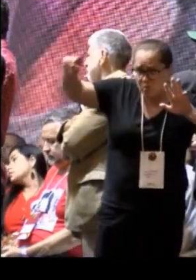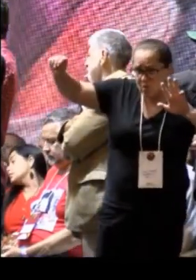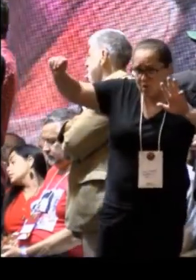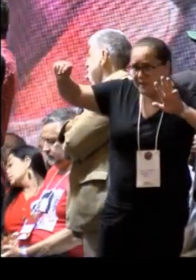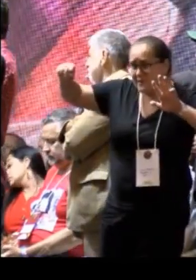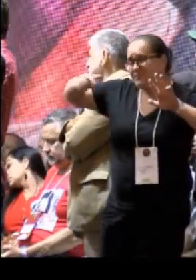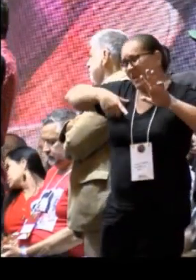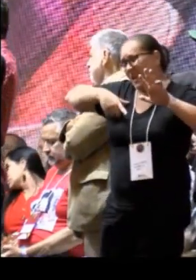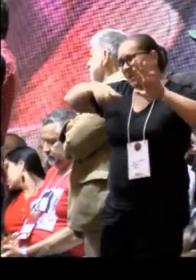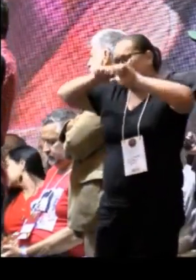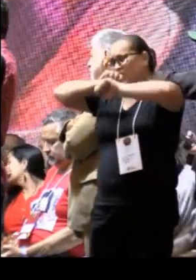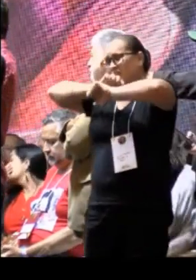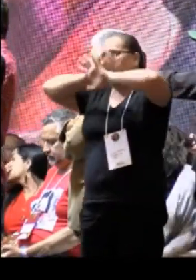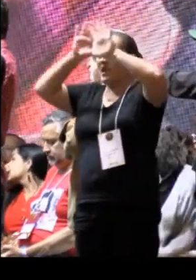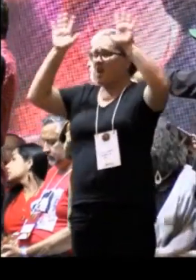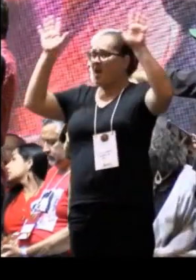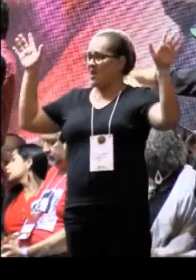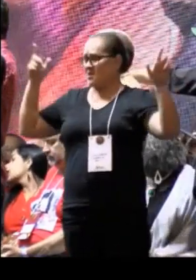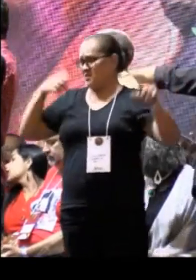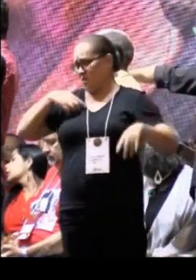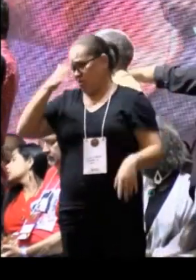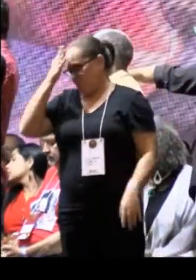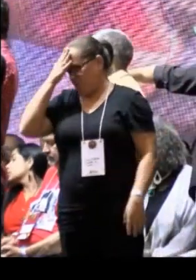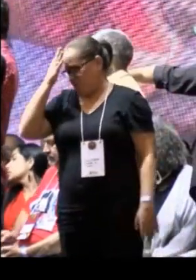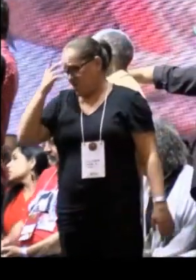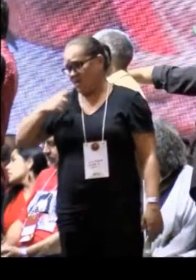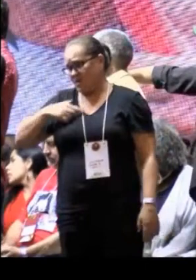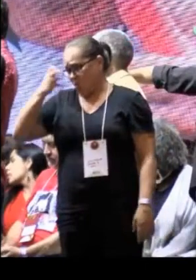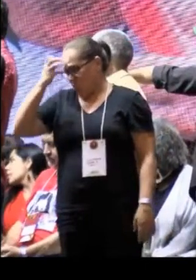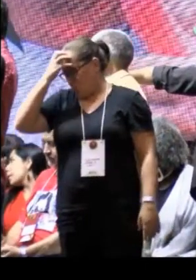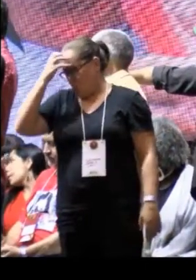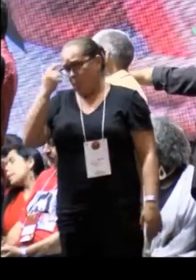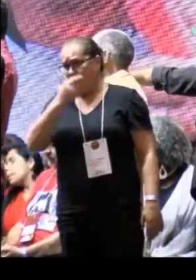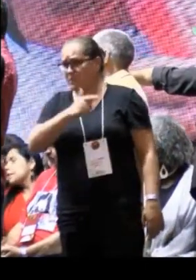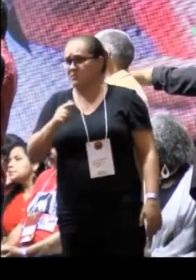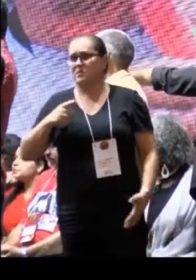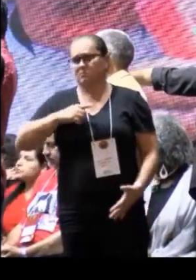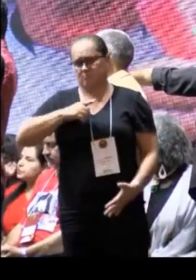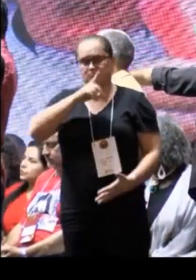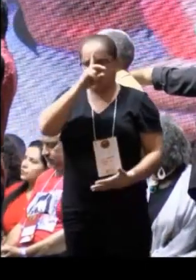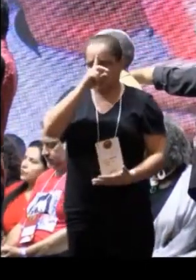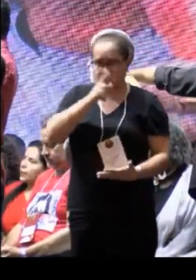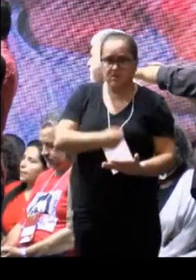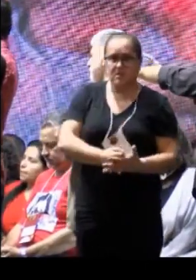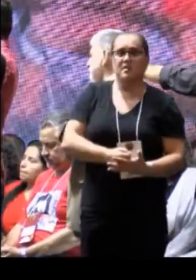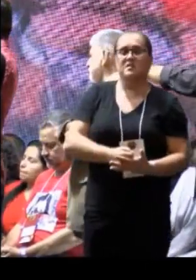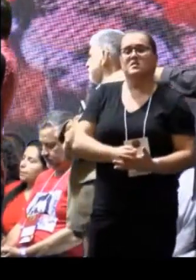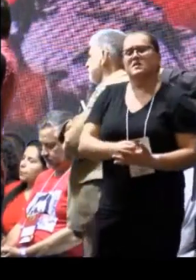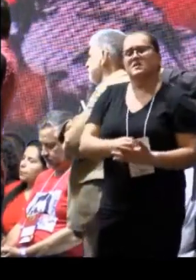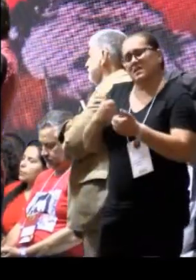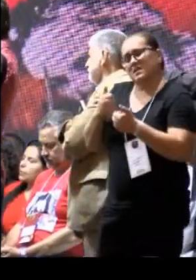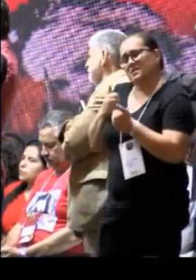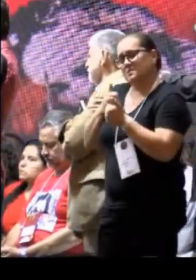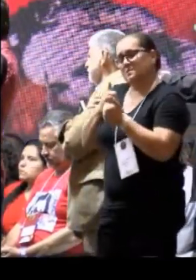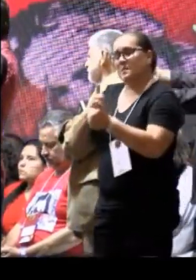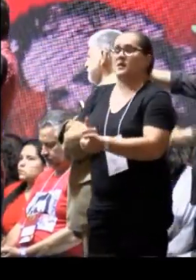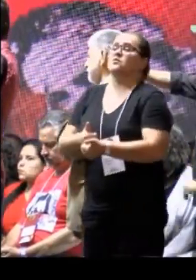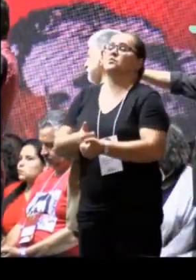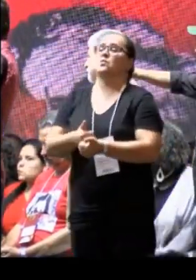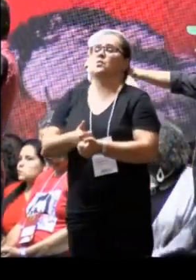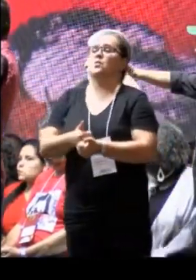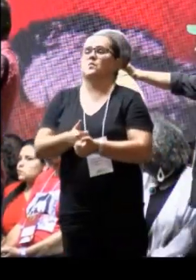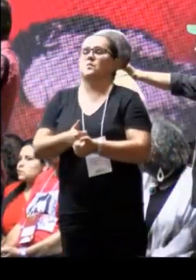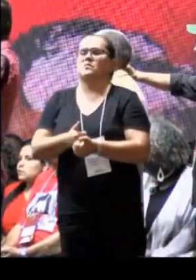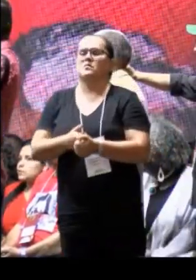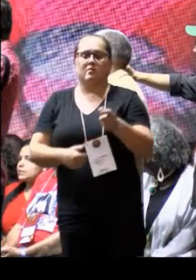tinha clareza da minha inocência, eu tomei a decisão de pertinho